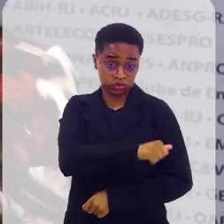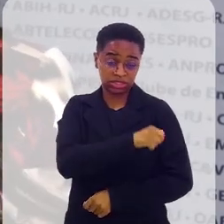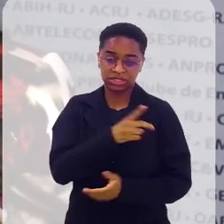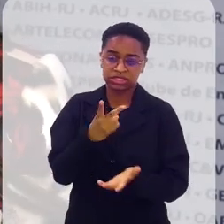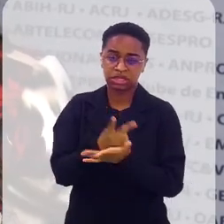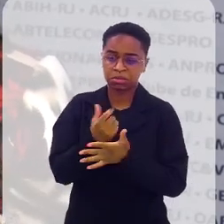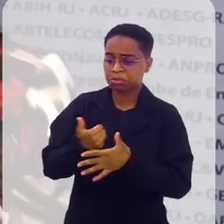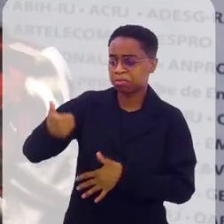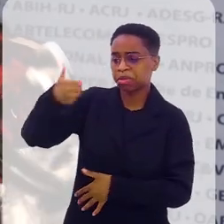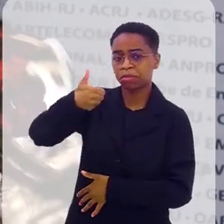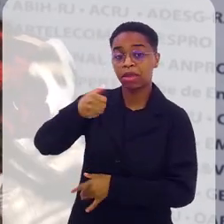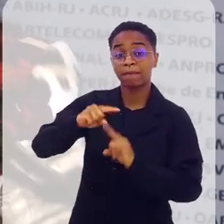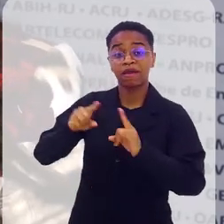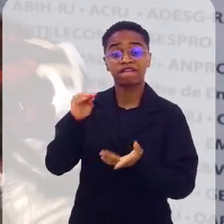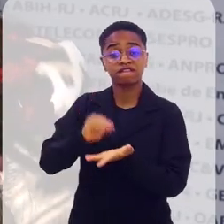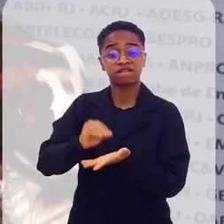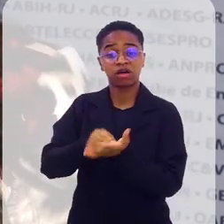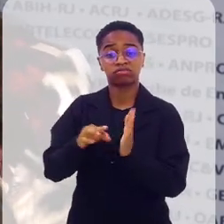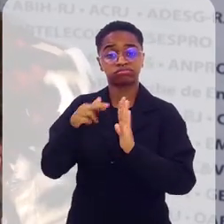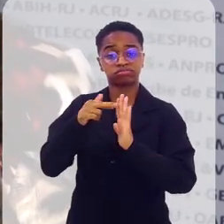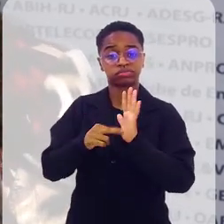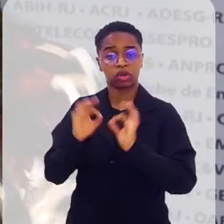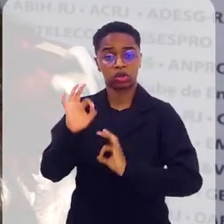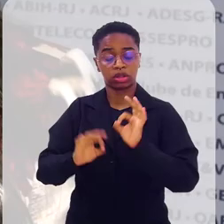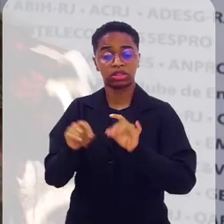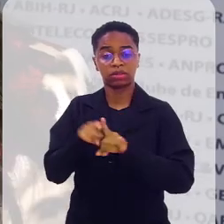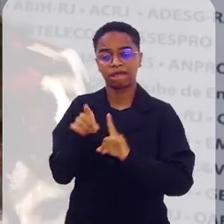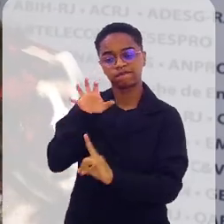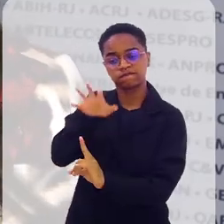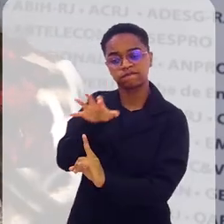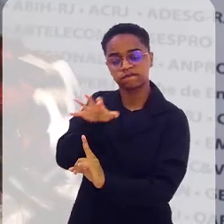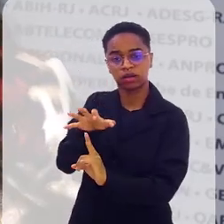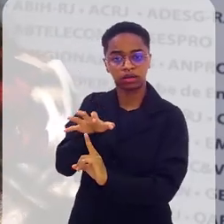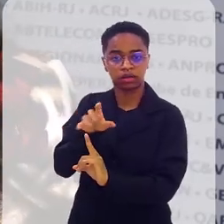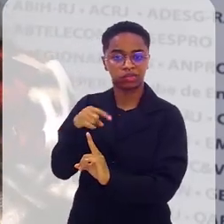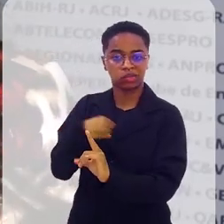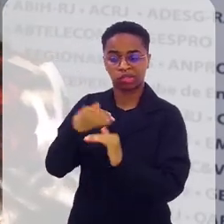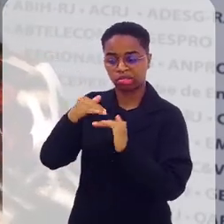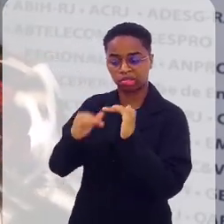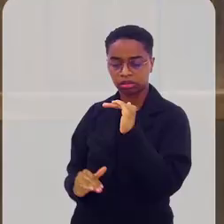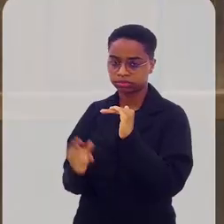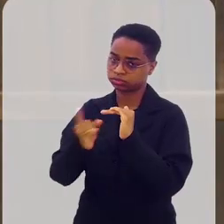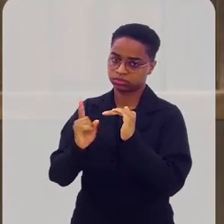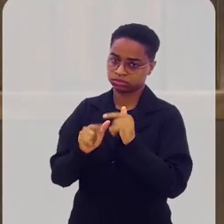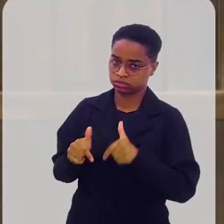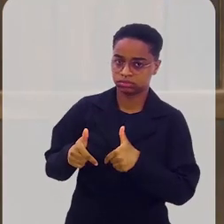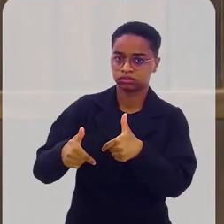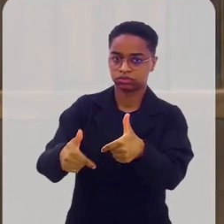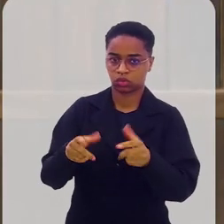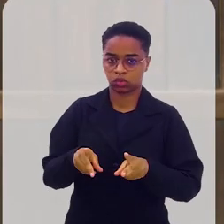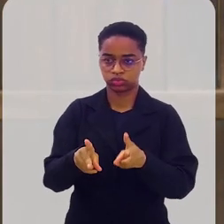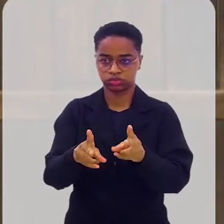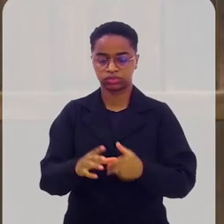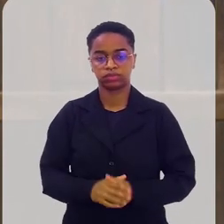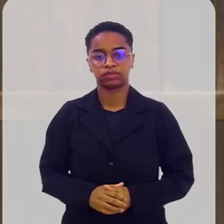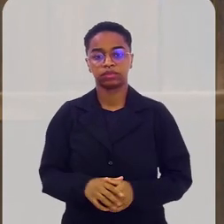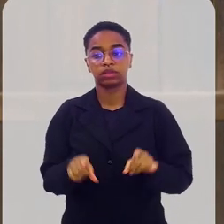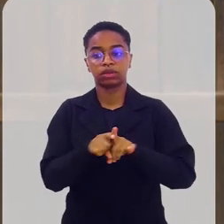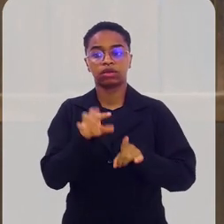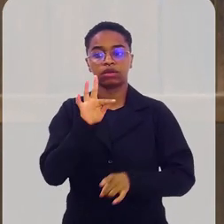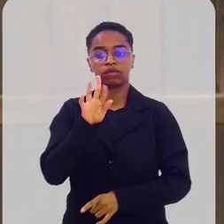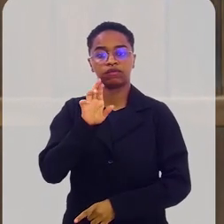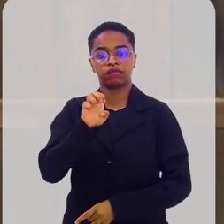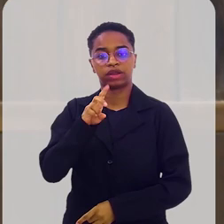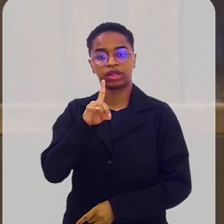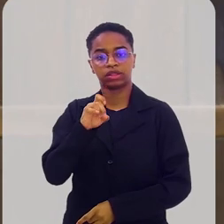falta de regulamentação e de pressão dessa casa a partir do fórum, ele não ficará para trás. Frederico Lima explicou que uma